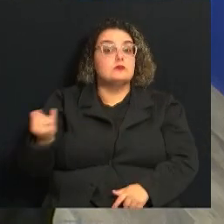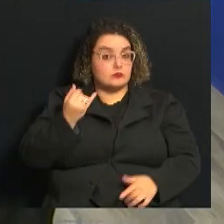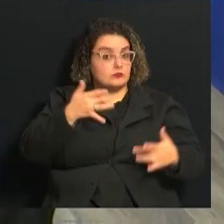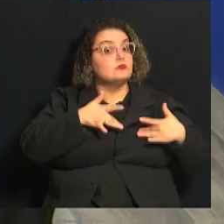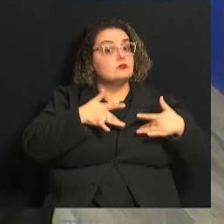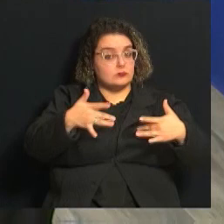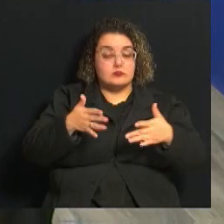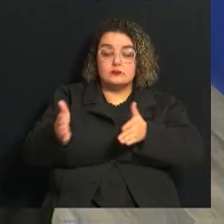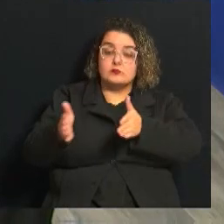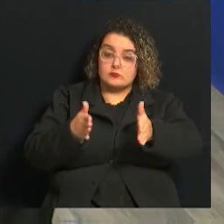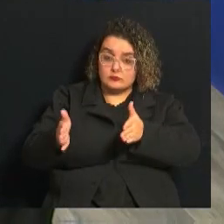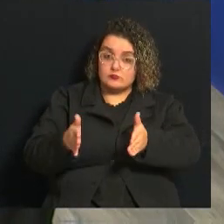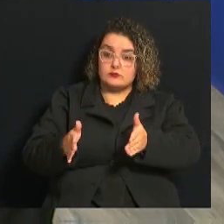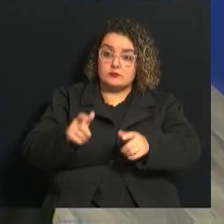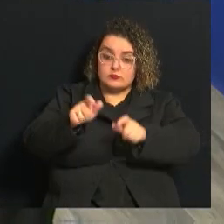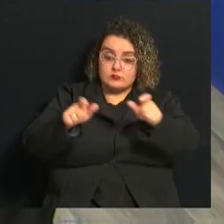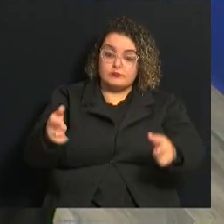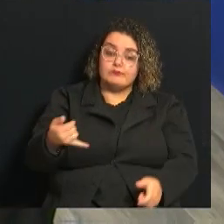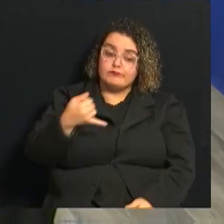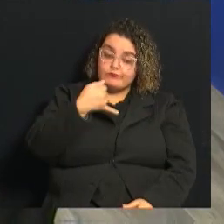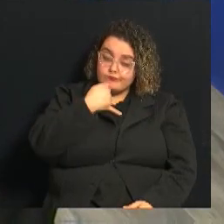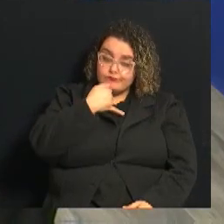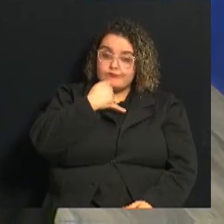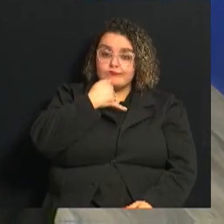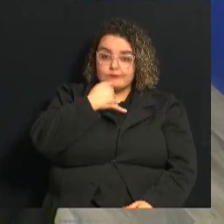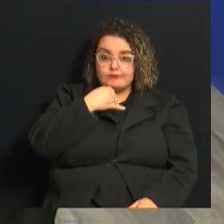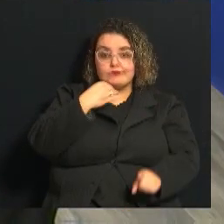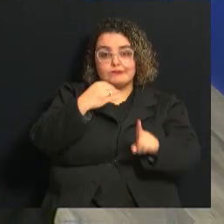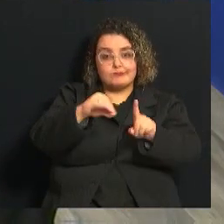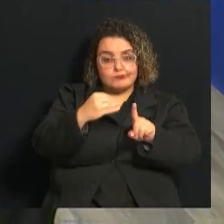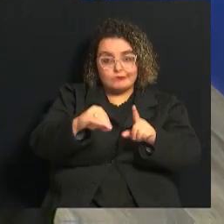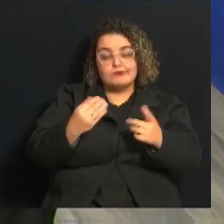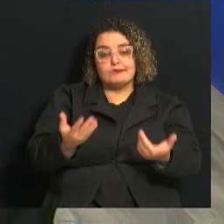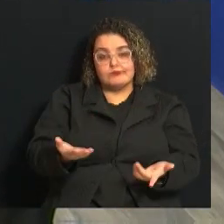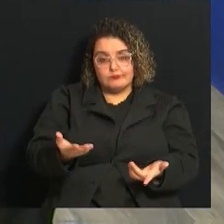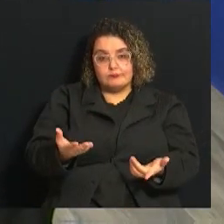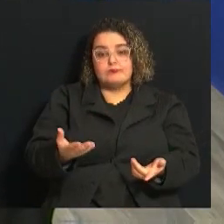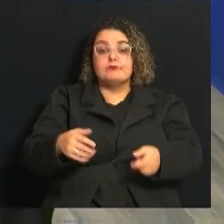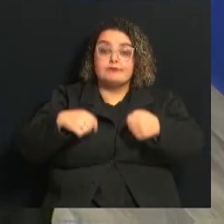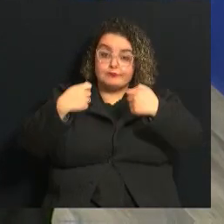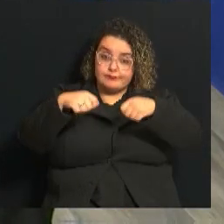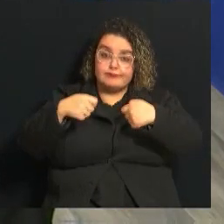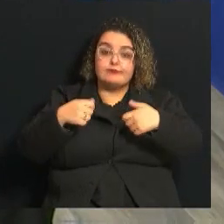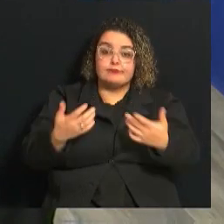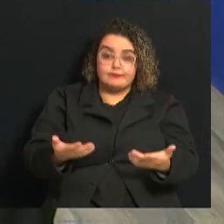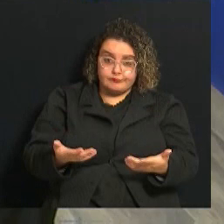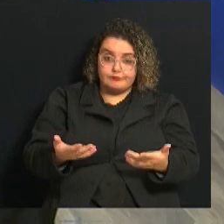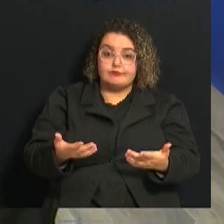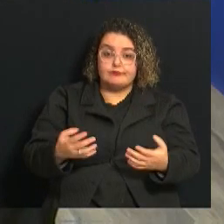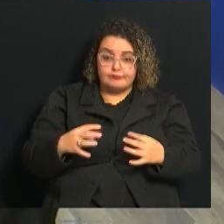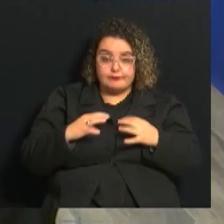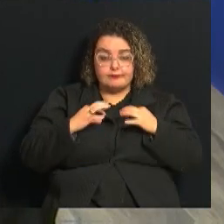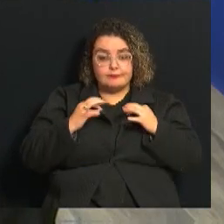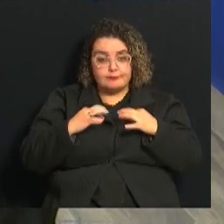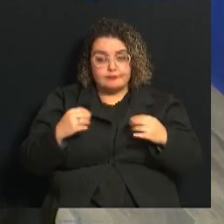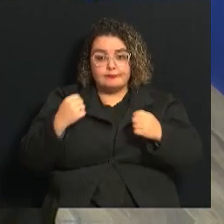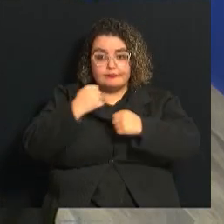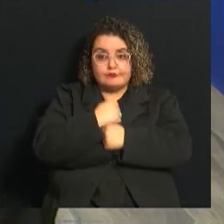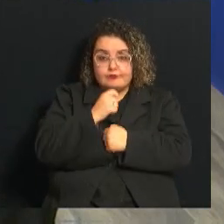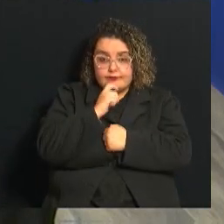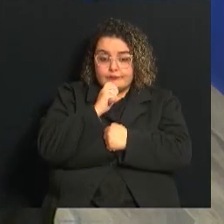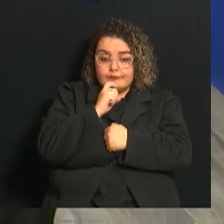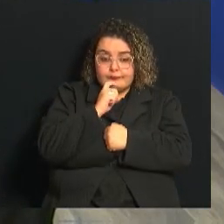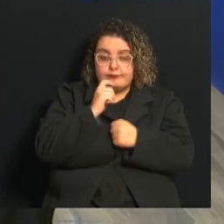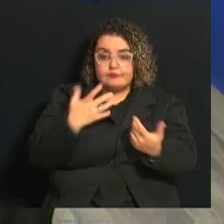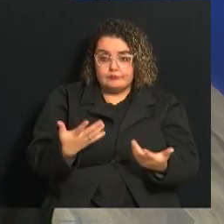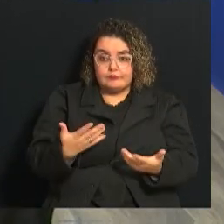momento em que muitas pessoas infelizmente estão em situação de vulnerabilidade estão precisando aí de uma roupa de frio já que a partir